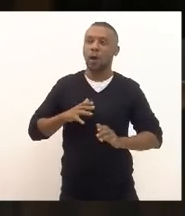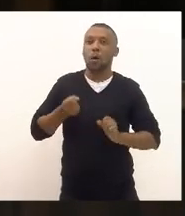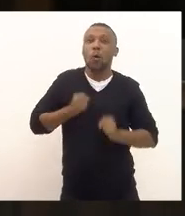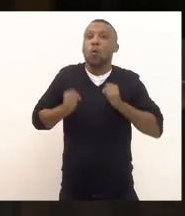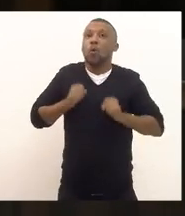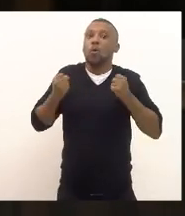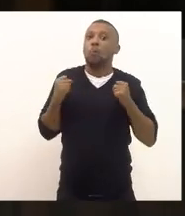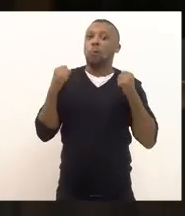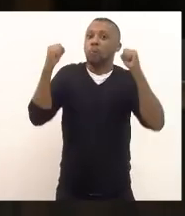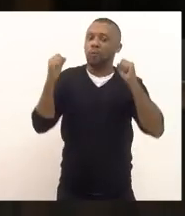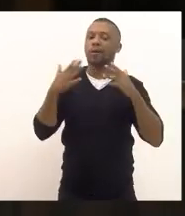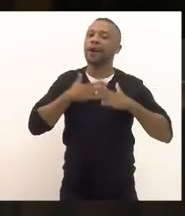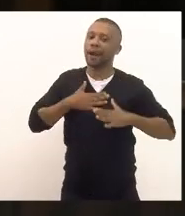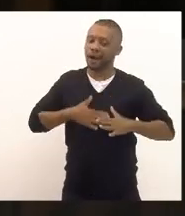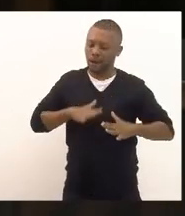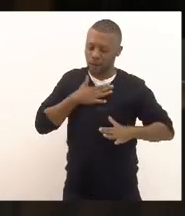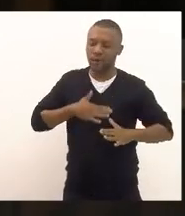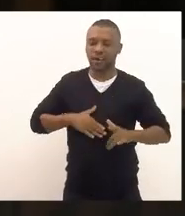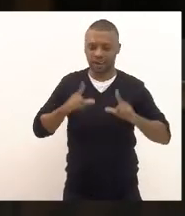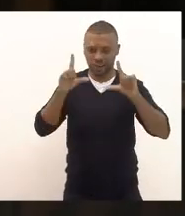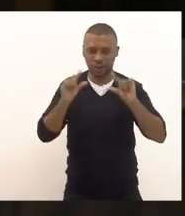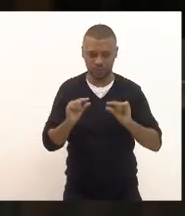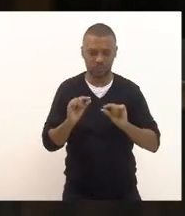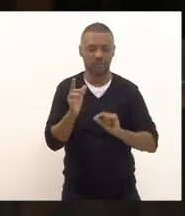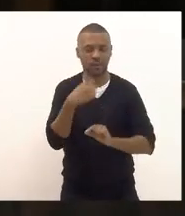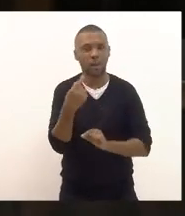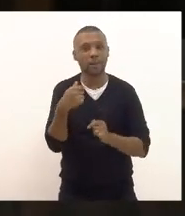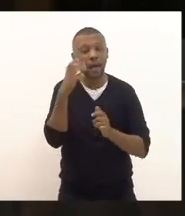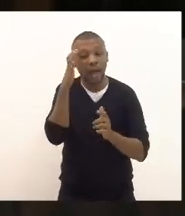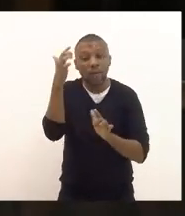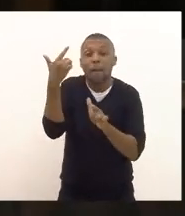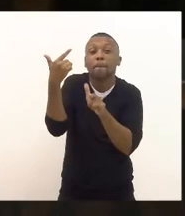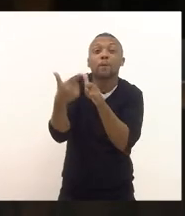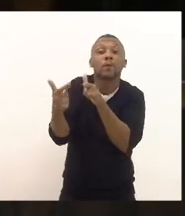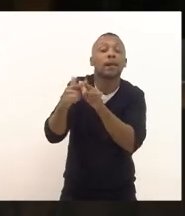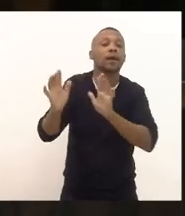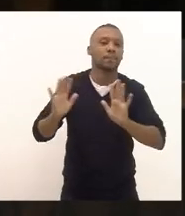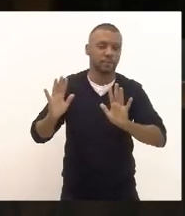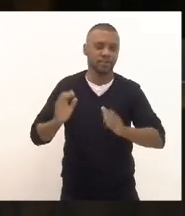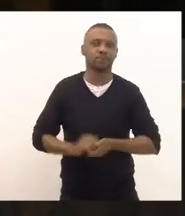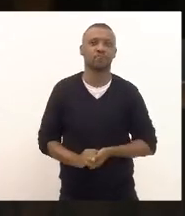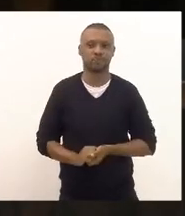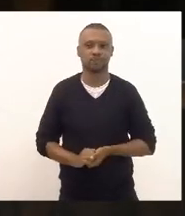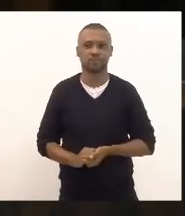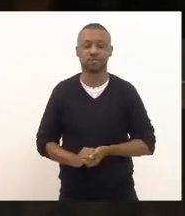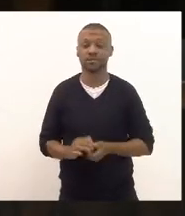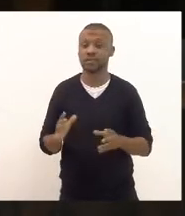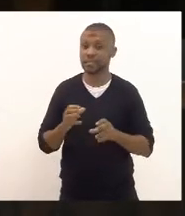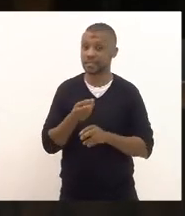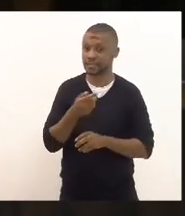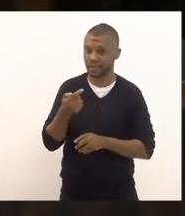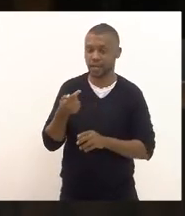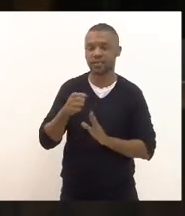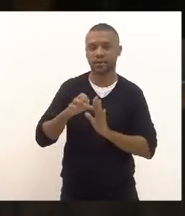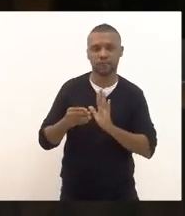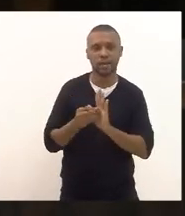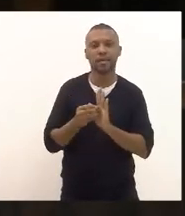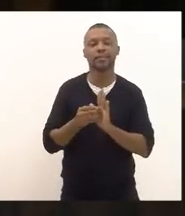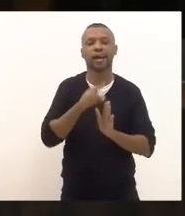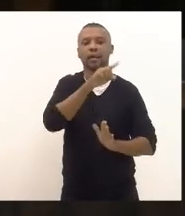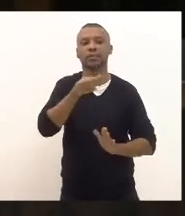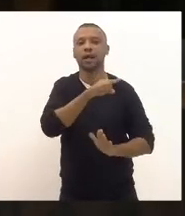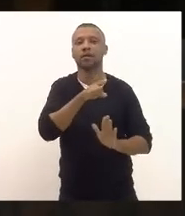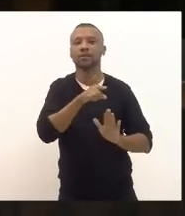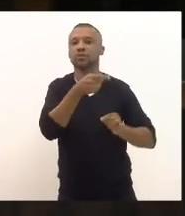ânimos que a gente precisa resolver problemas ser o 37 emendas e sai de